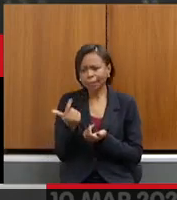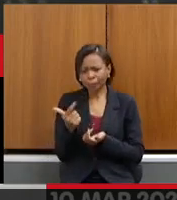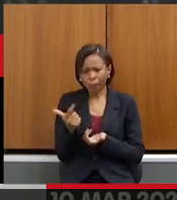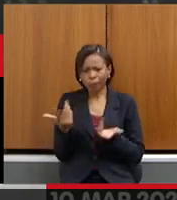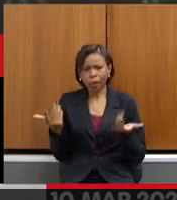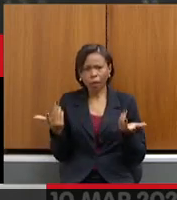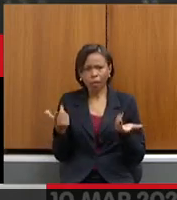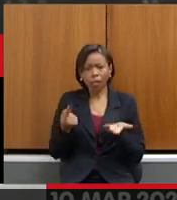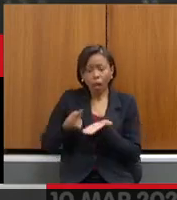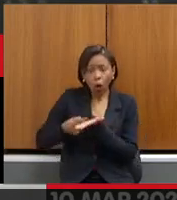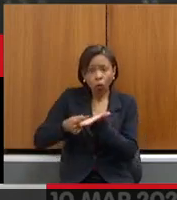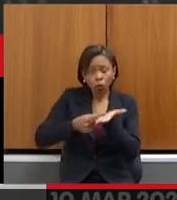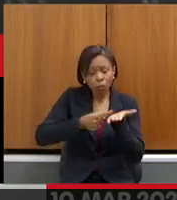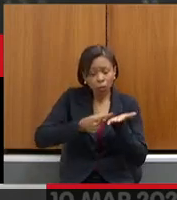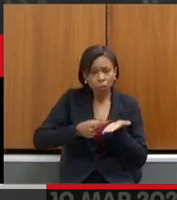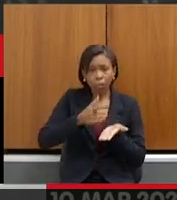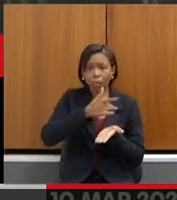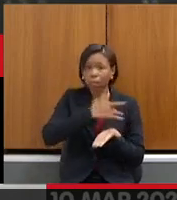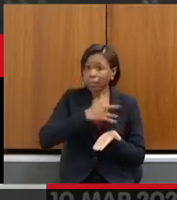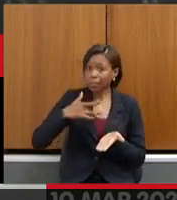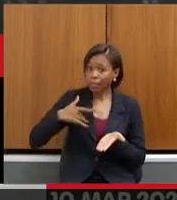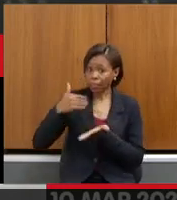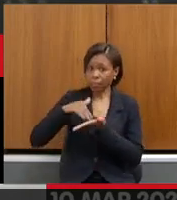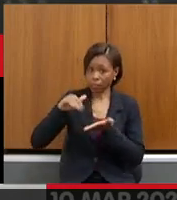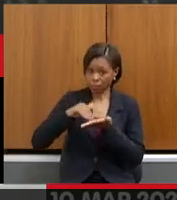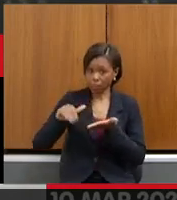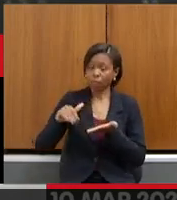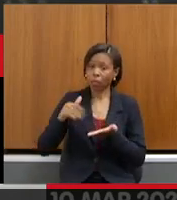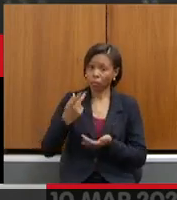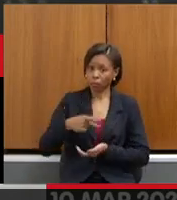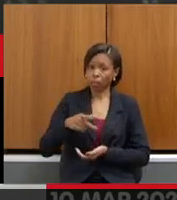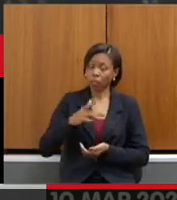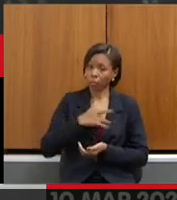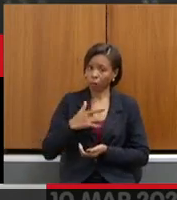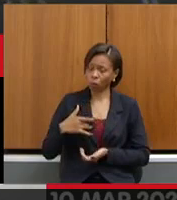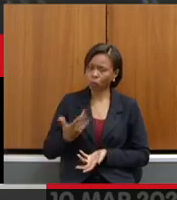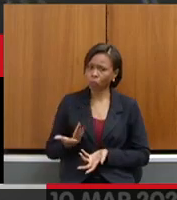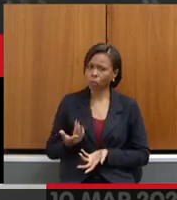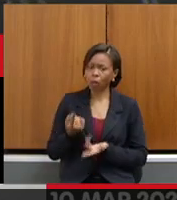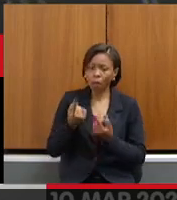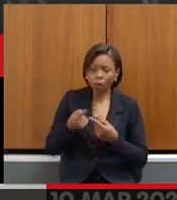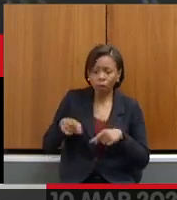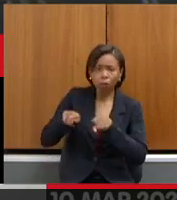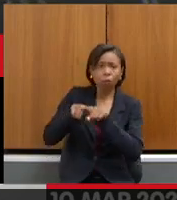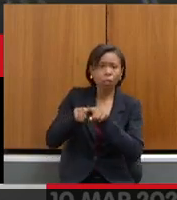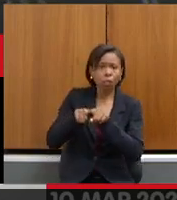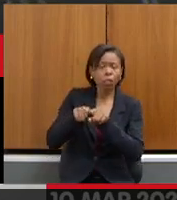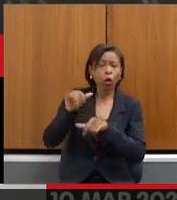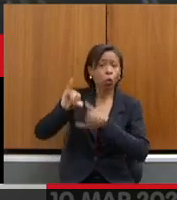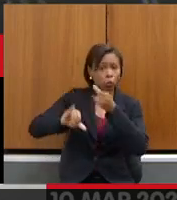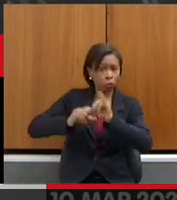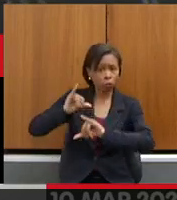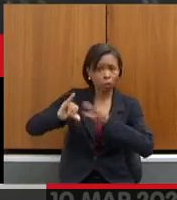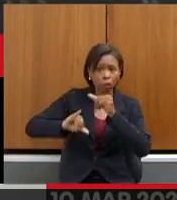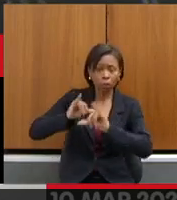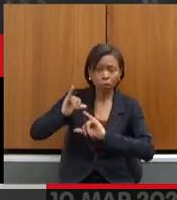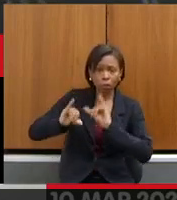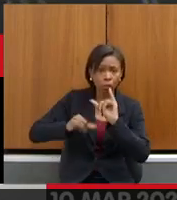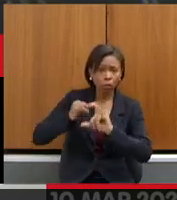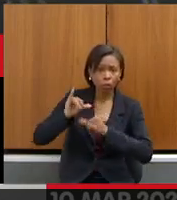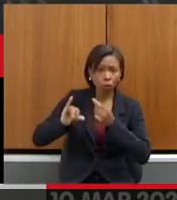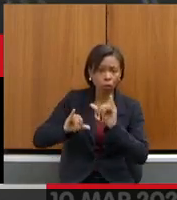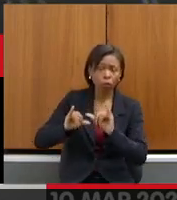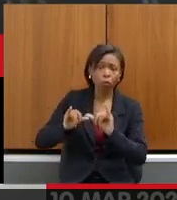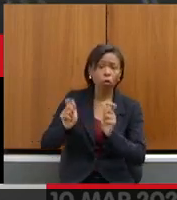da Secretaria Estadual de Saúde para parceria com qualquer laboratório que tivesse possibilidade